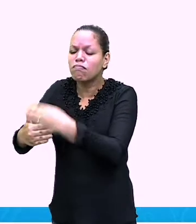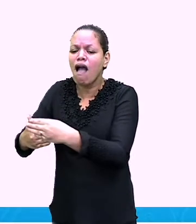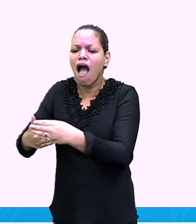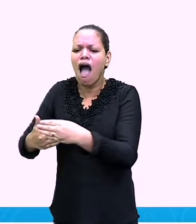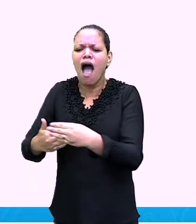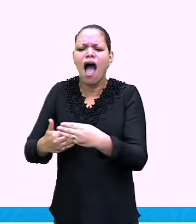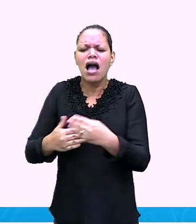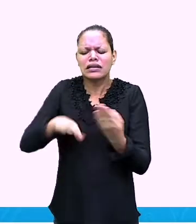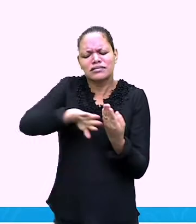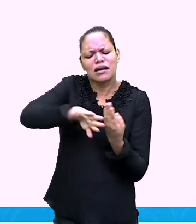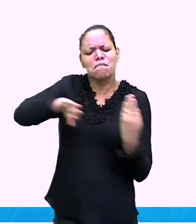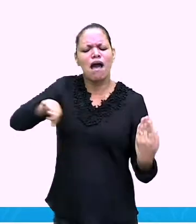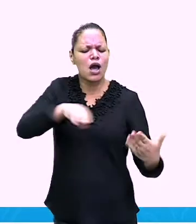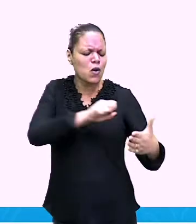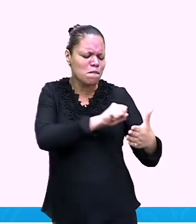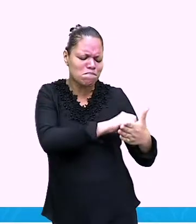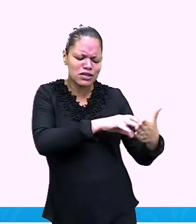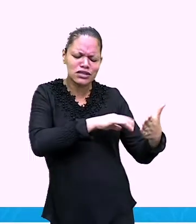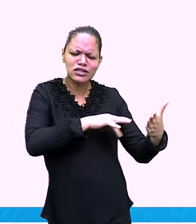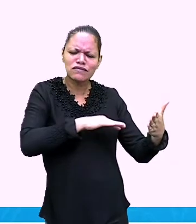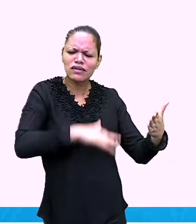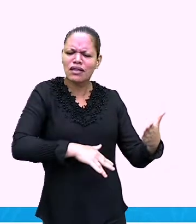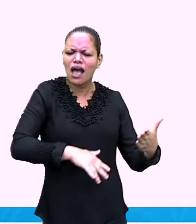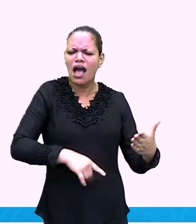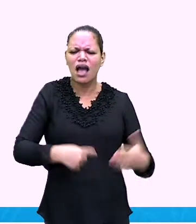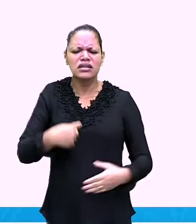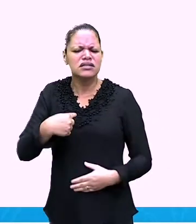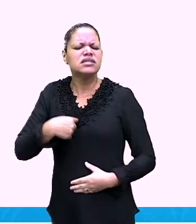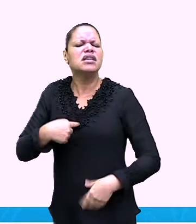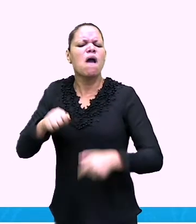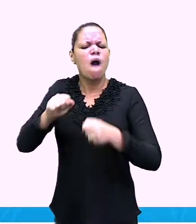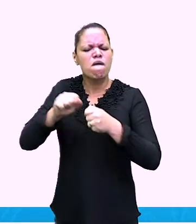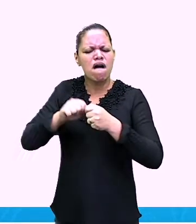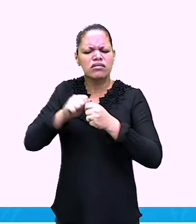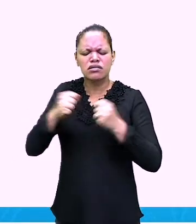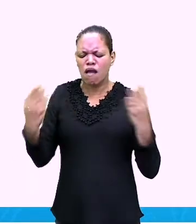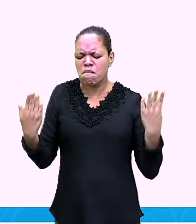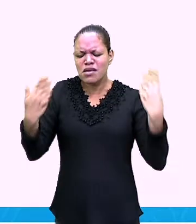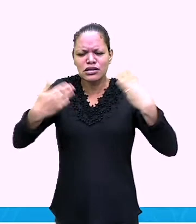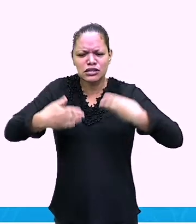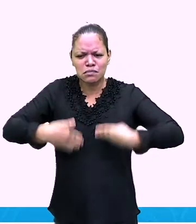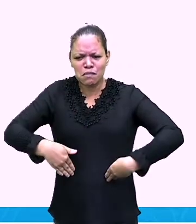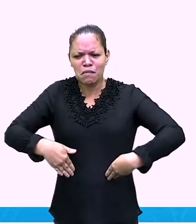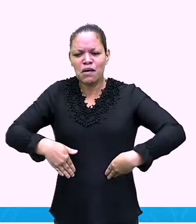que eu faça minhas provas e testes oralmente e muito mais.